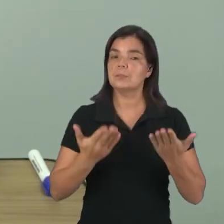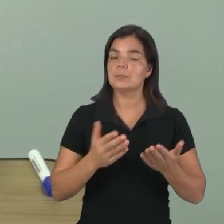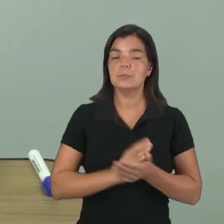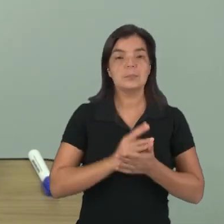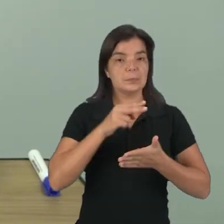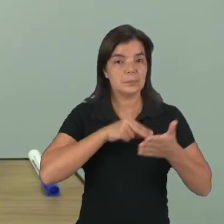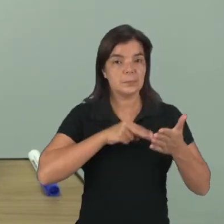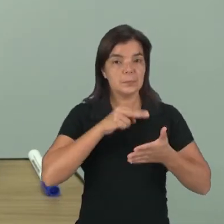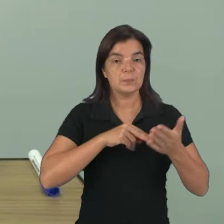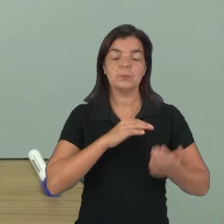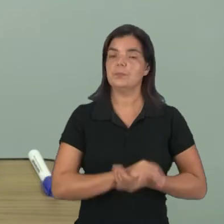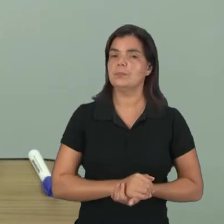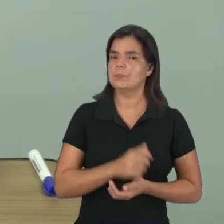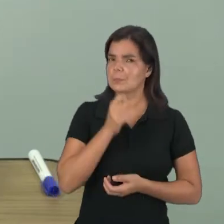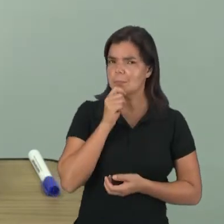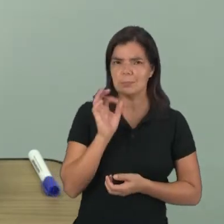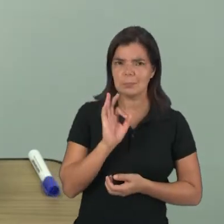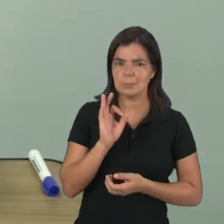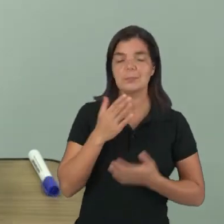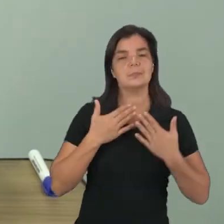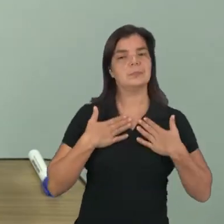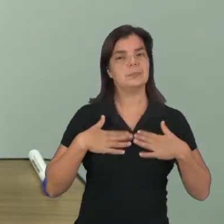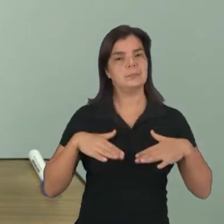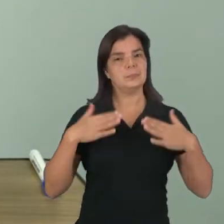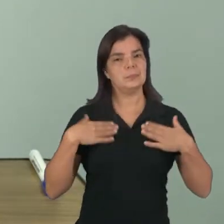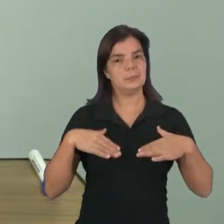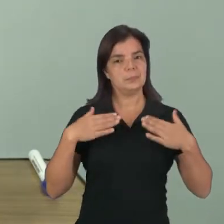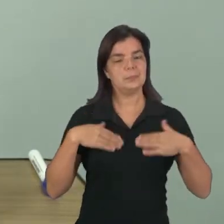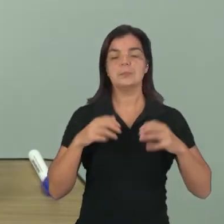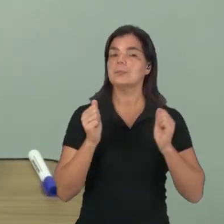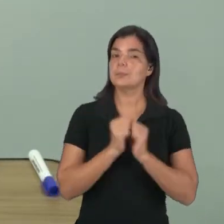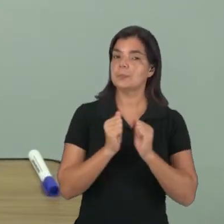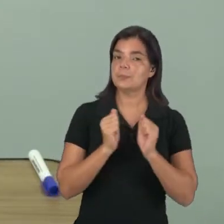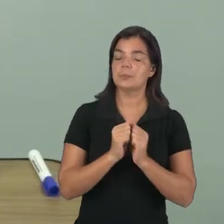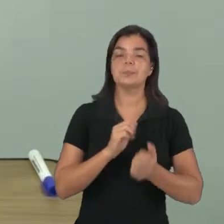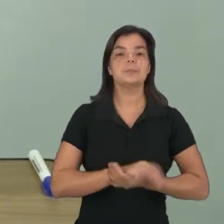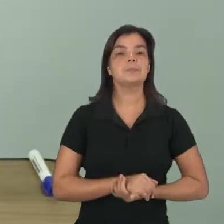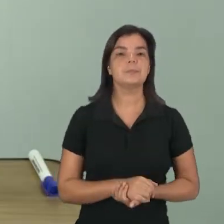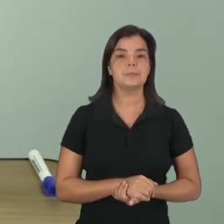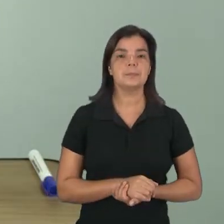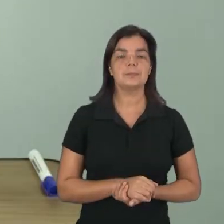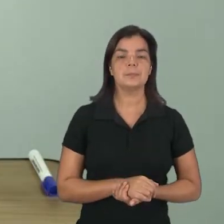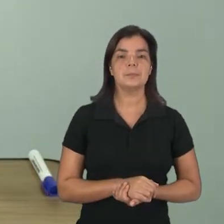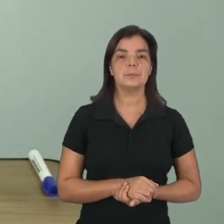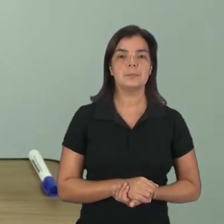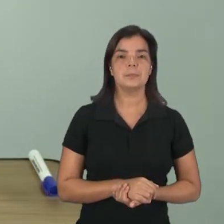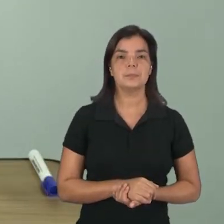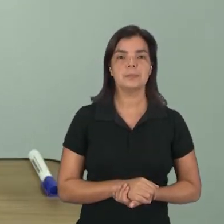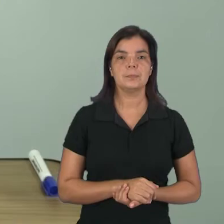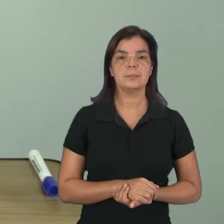da leitura? Ainda não? Calma, vamos juntos, então? Olhem só.